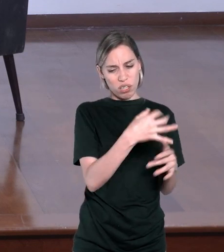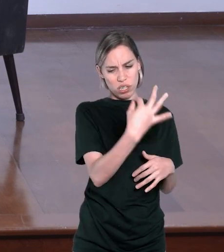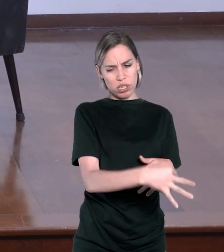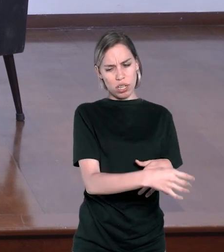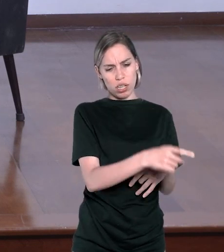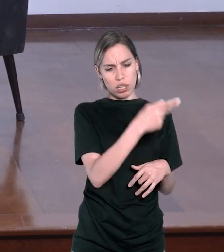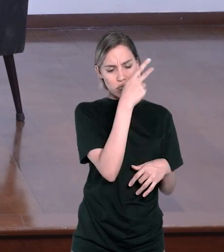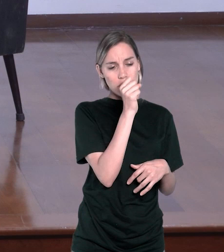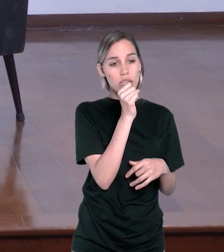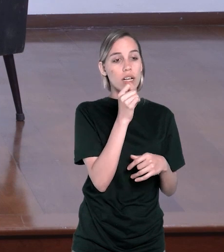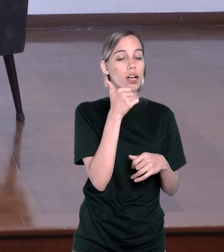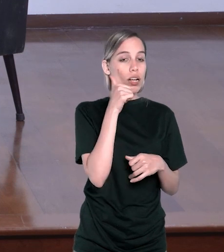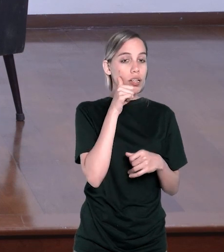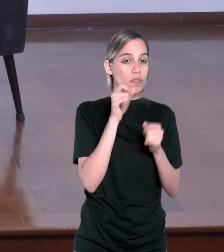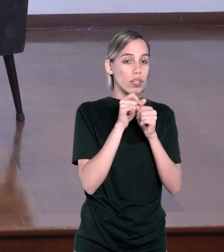os olhos.